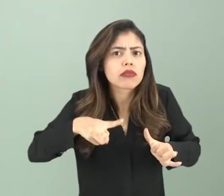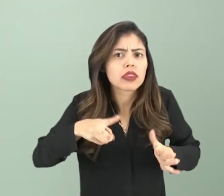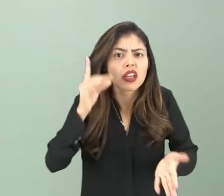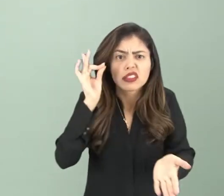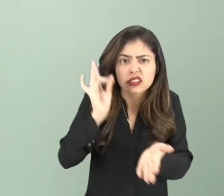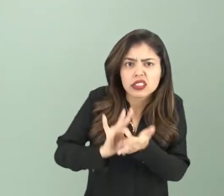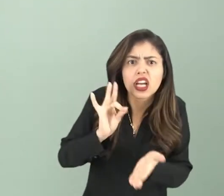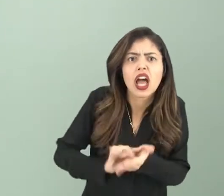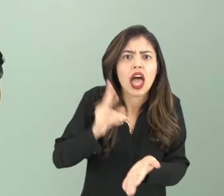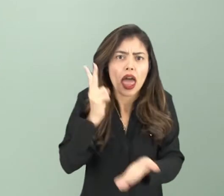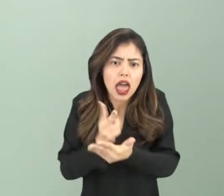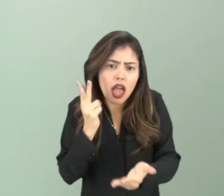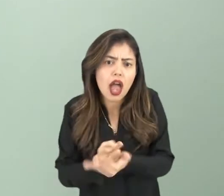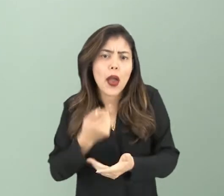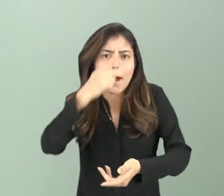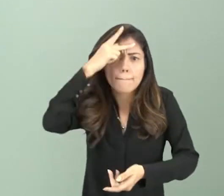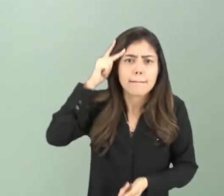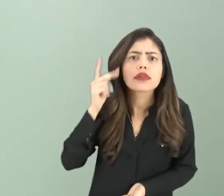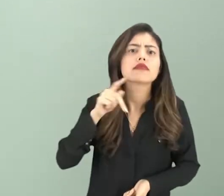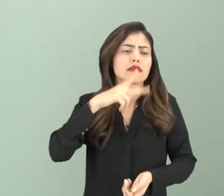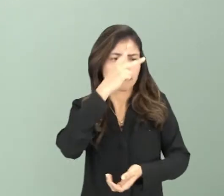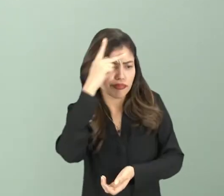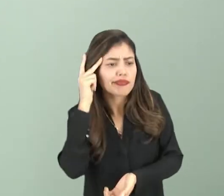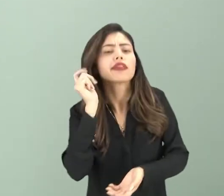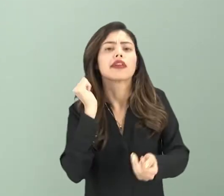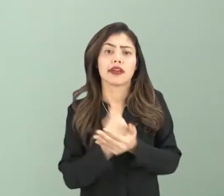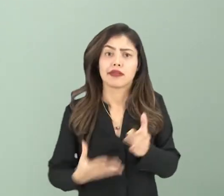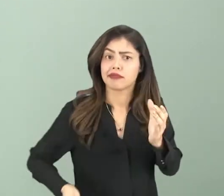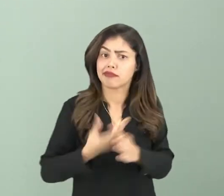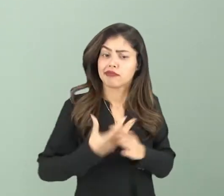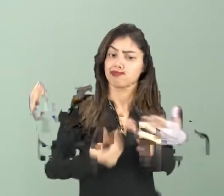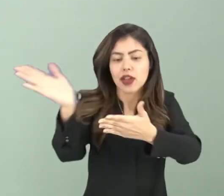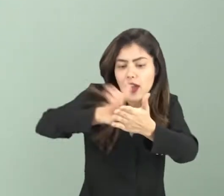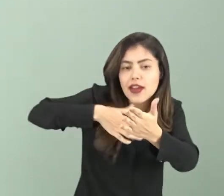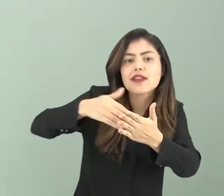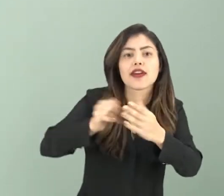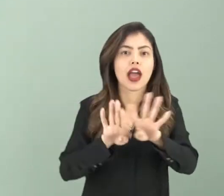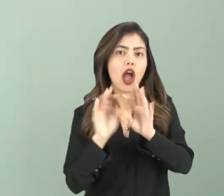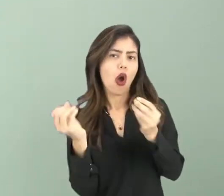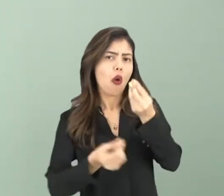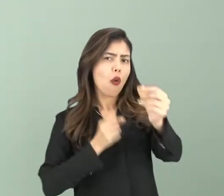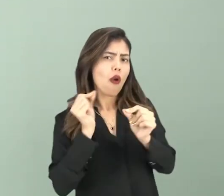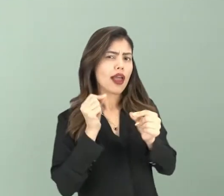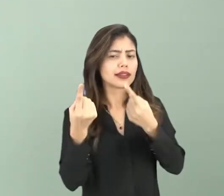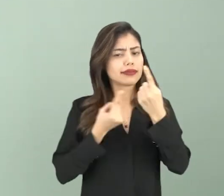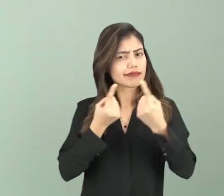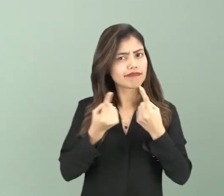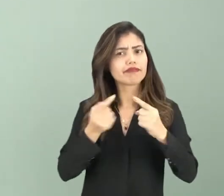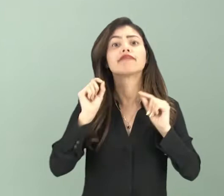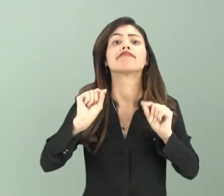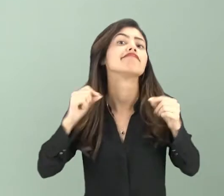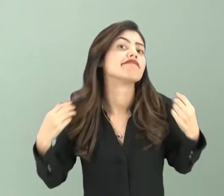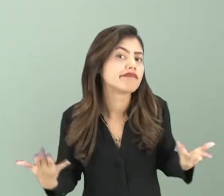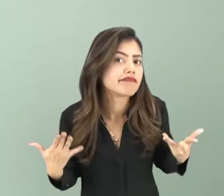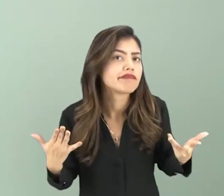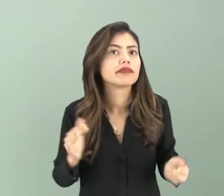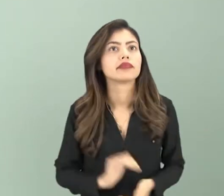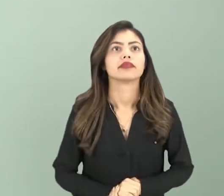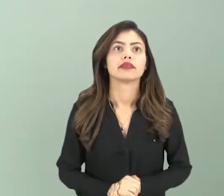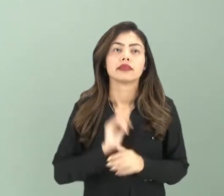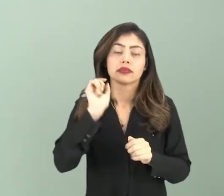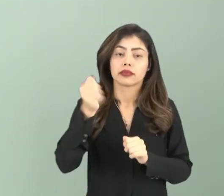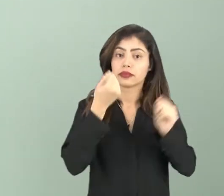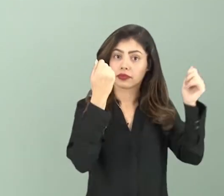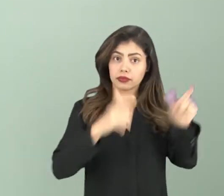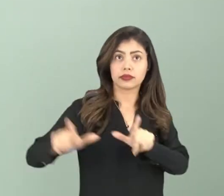que está dizendo alguma coisa, sempre o criador da obra, mas o que é que eu percebo quando aprecio aquela obra de arte? Com quem que eu estou dialogando? Com o